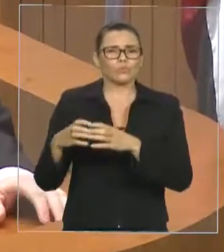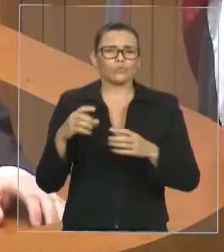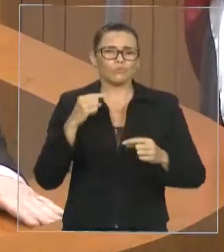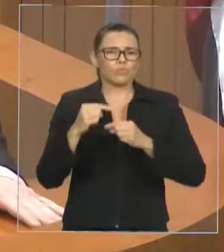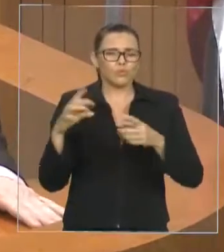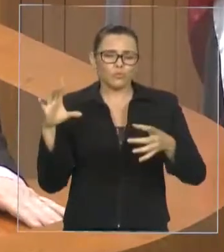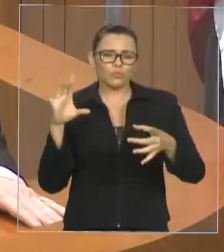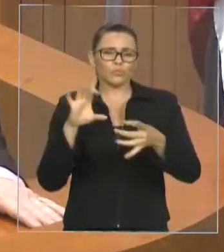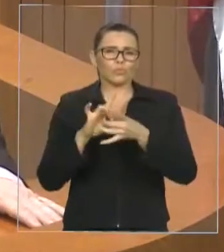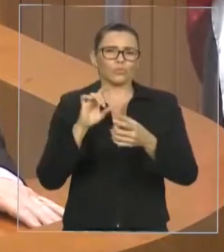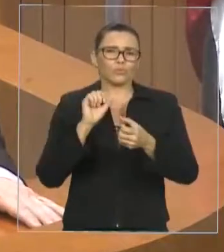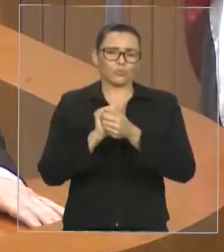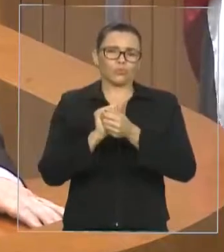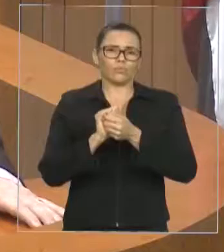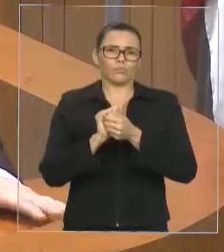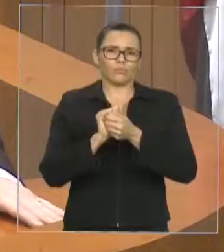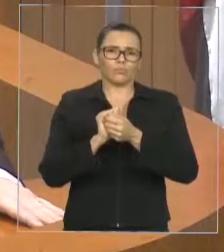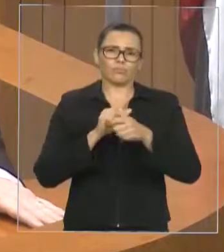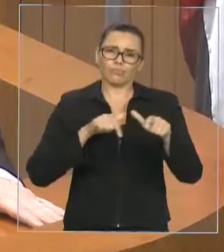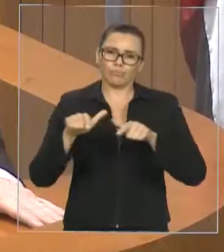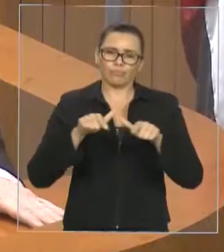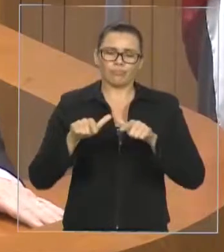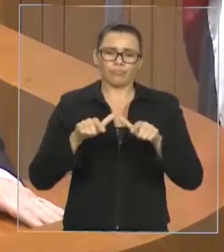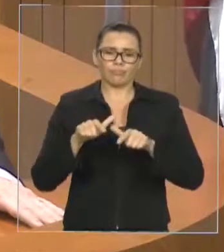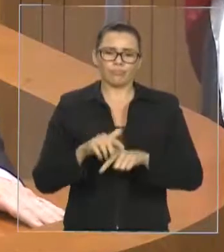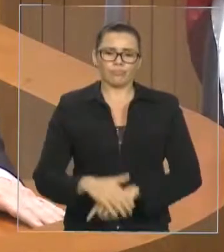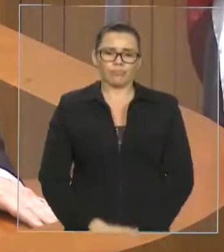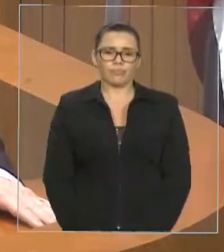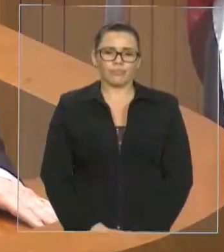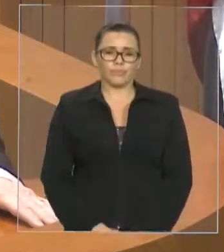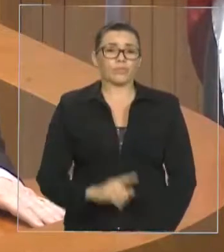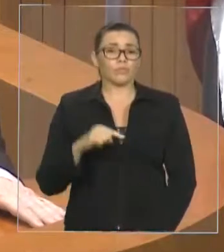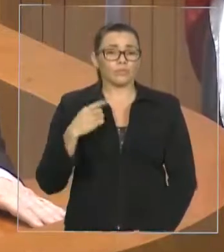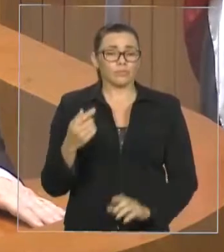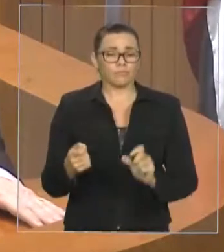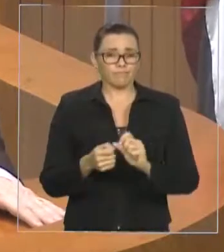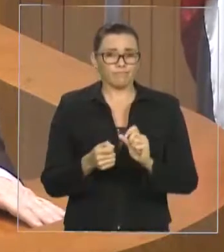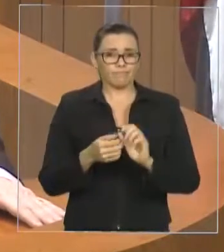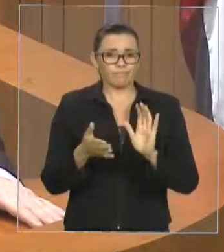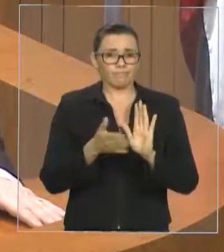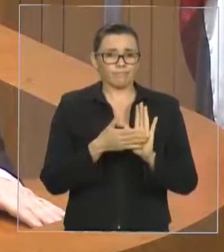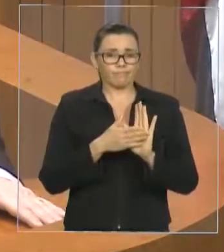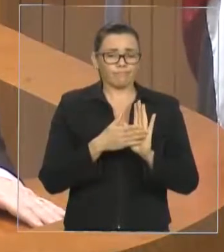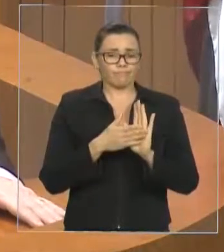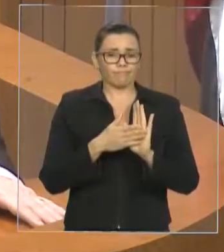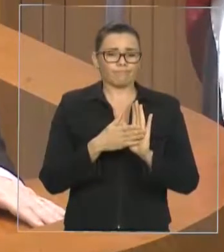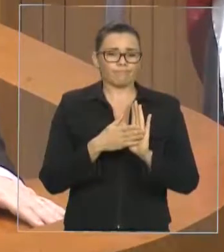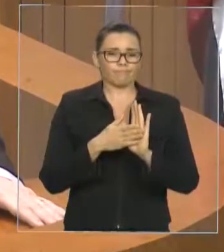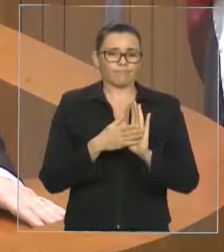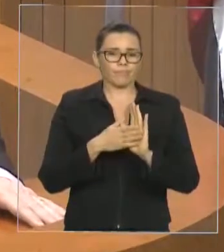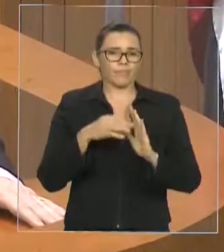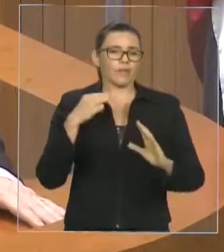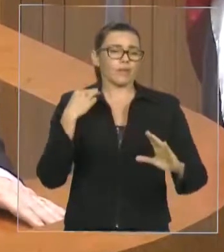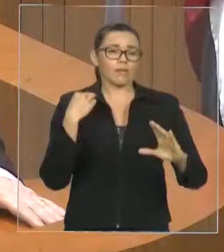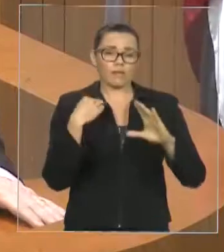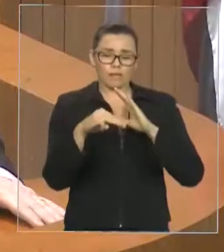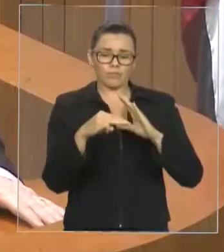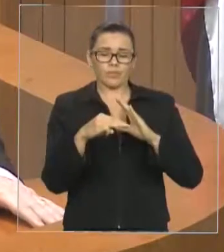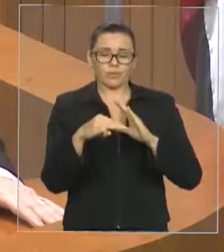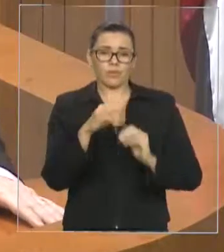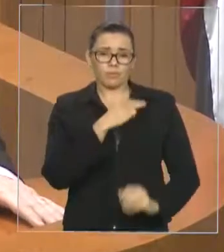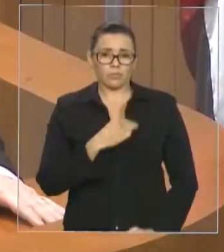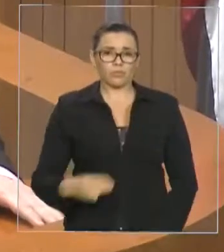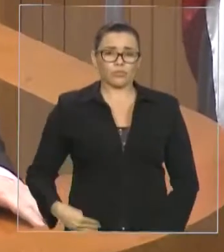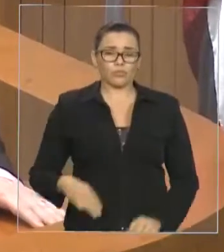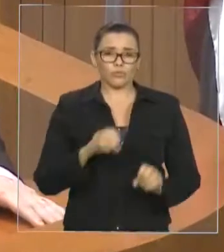encaminhar uma um requerimento ao ministro da educação para